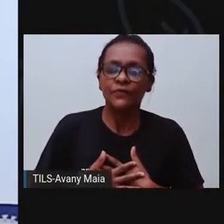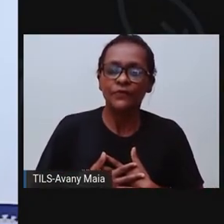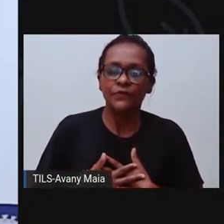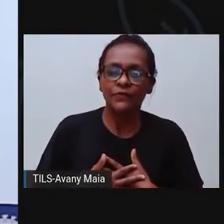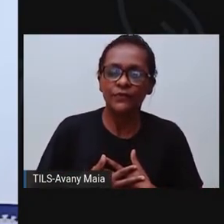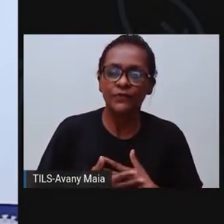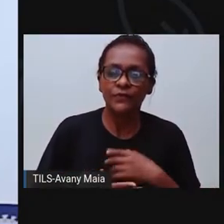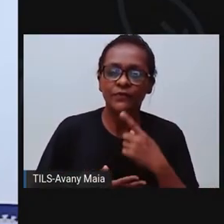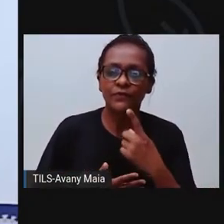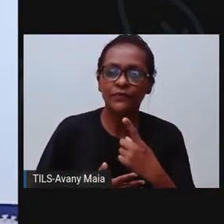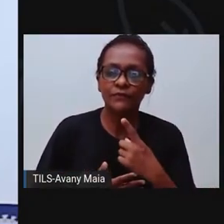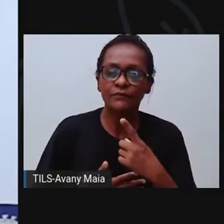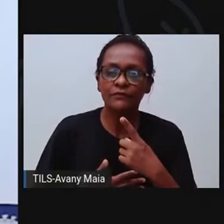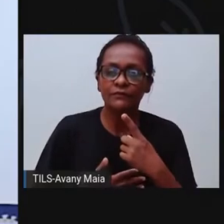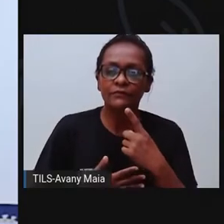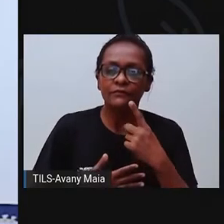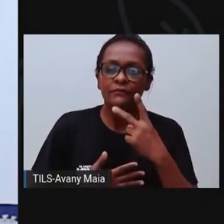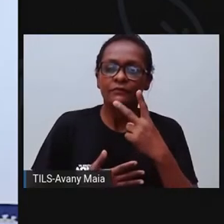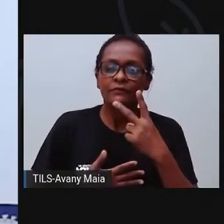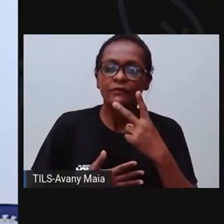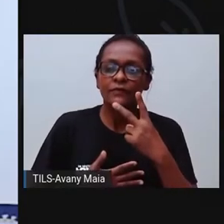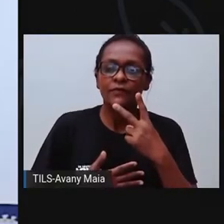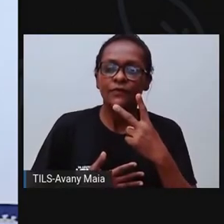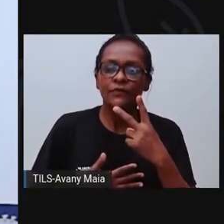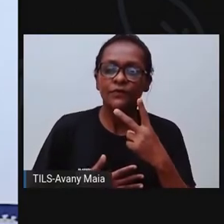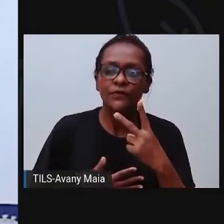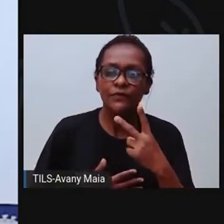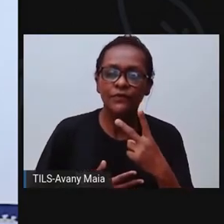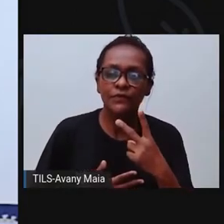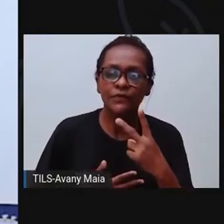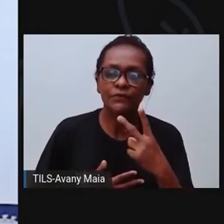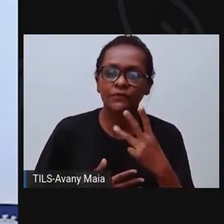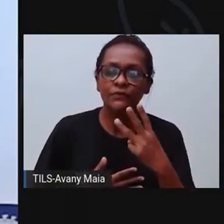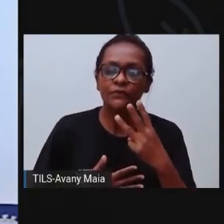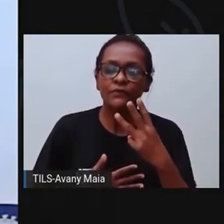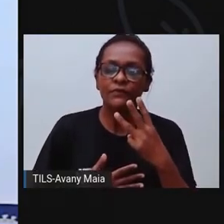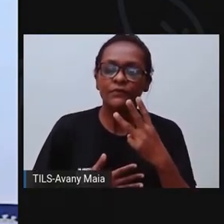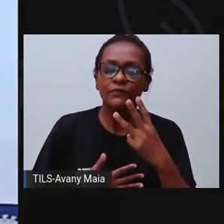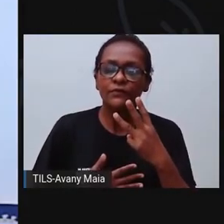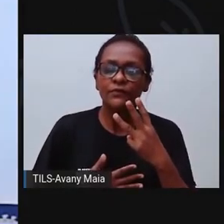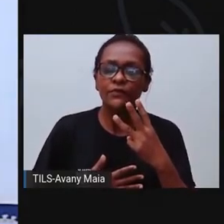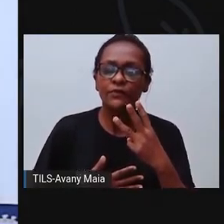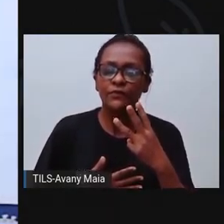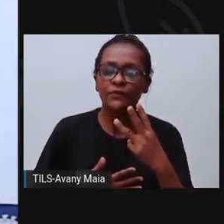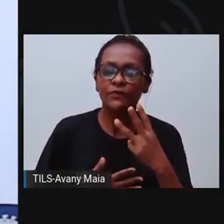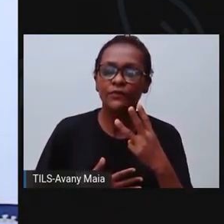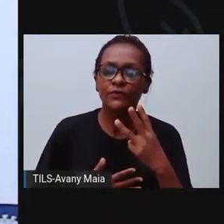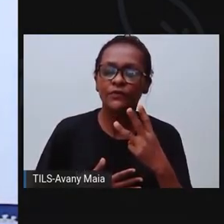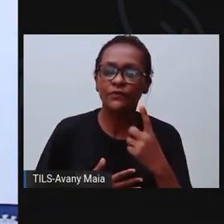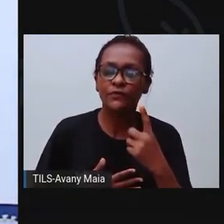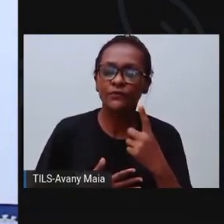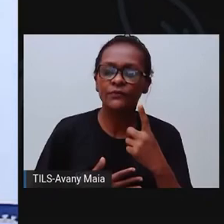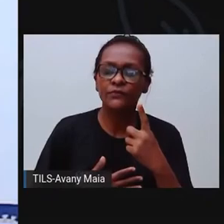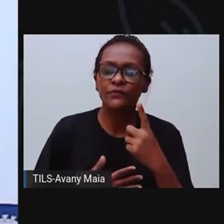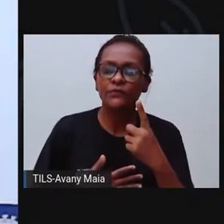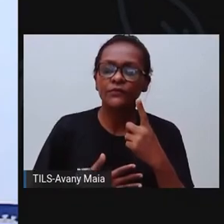outro. Depois, conte novamente em silêncio. Vamos lá?